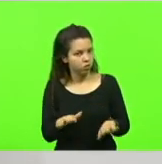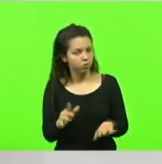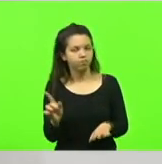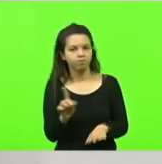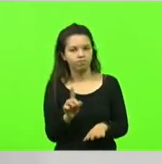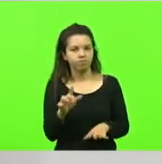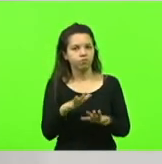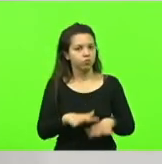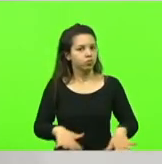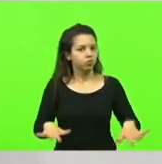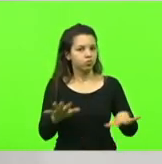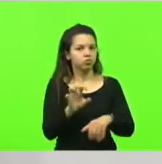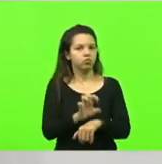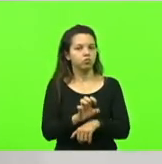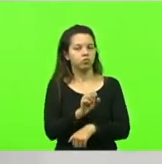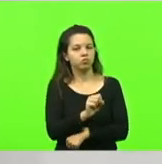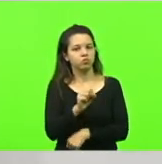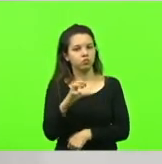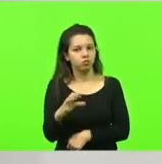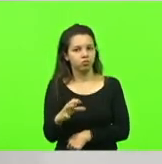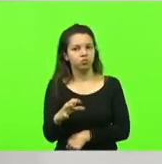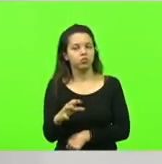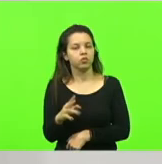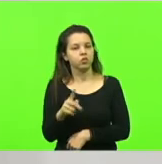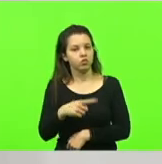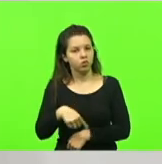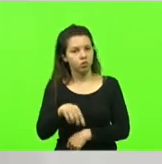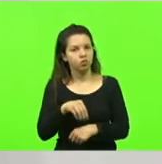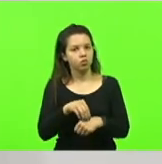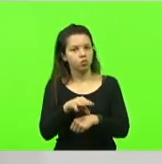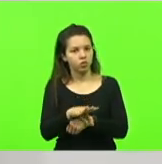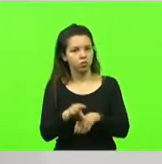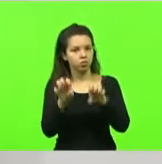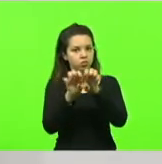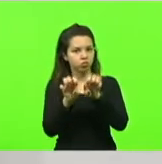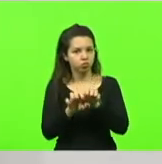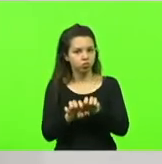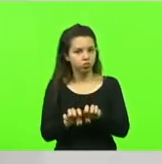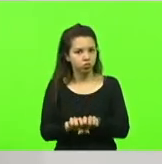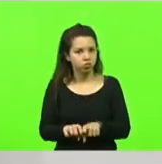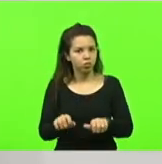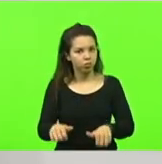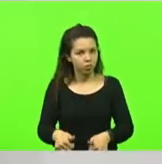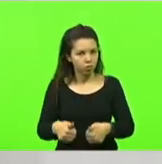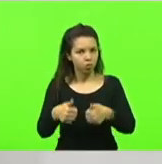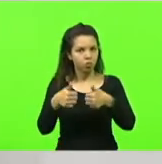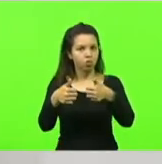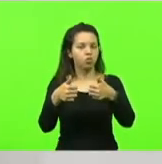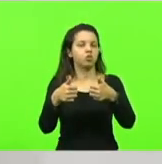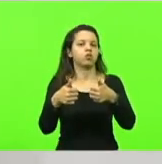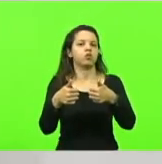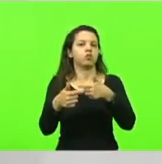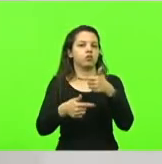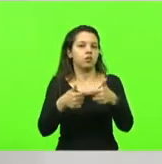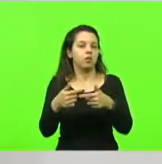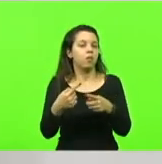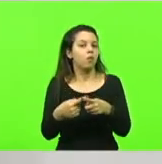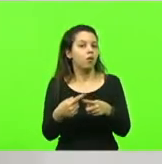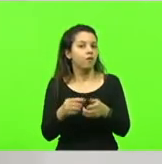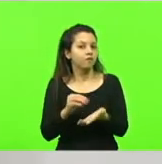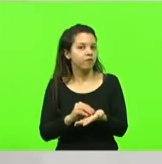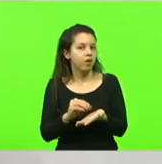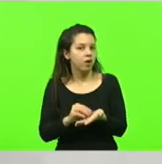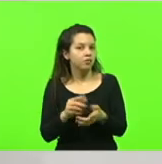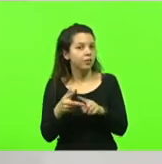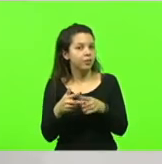dessa indicação, sugerimos a reestruturação funcional e a melhoria das condições de trabalho, porque falta a manutenção e os